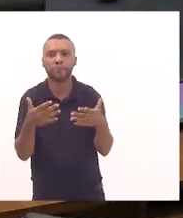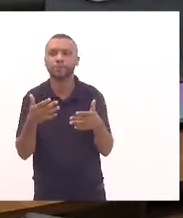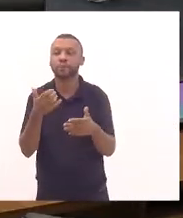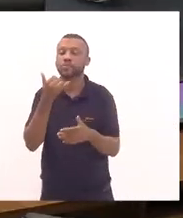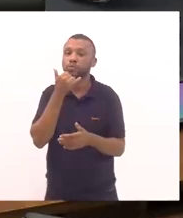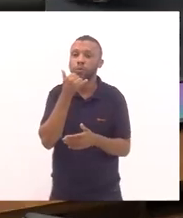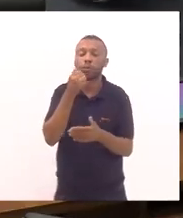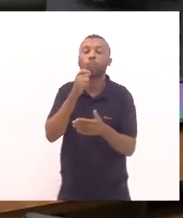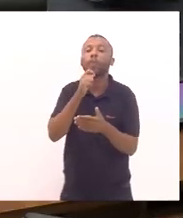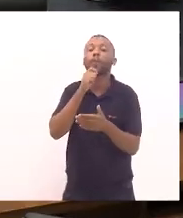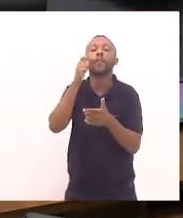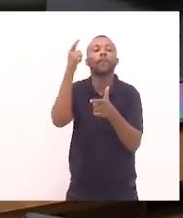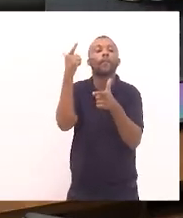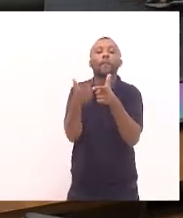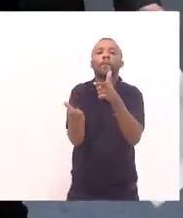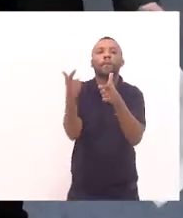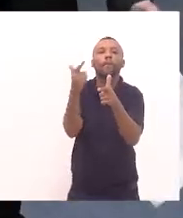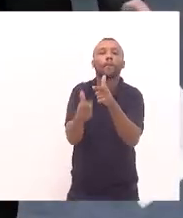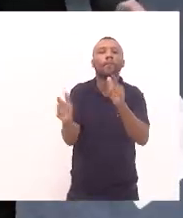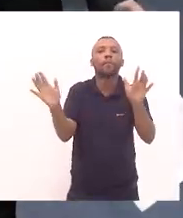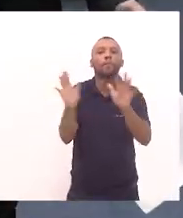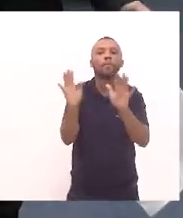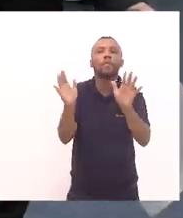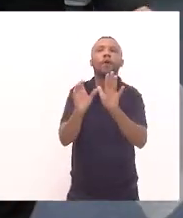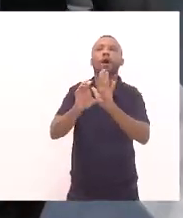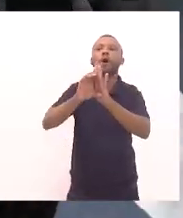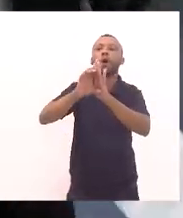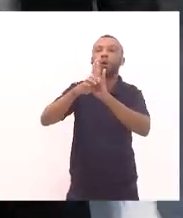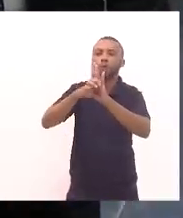qualquer óbice à ampliação